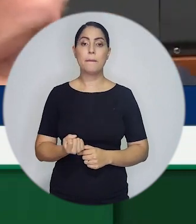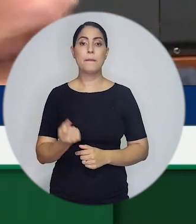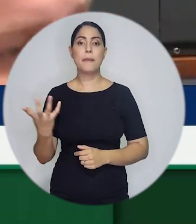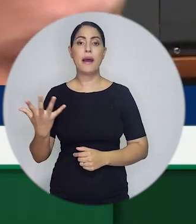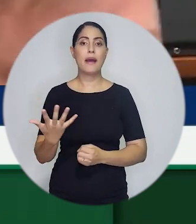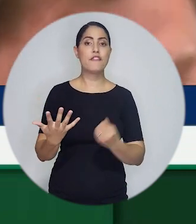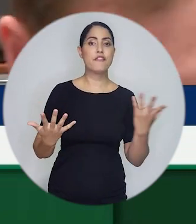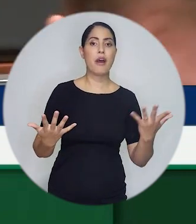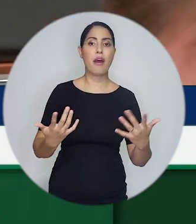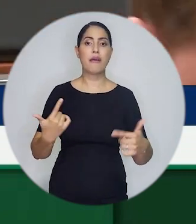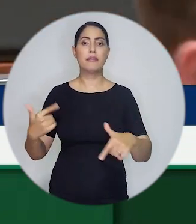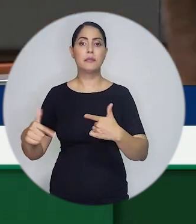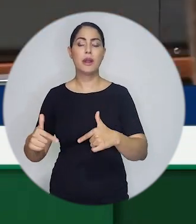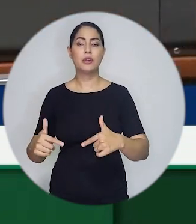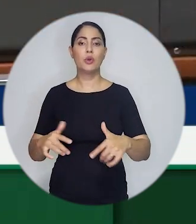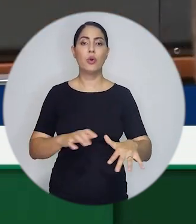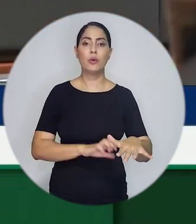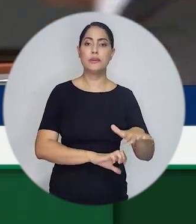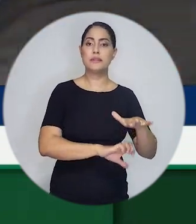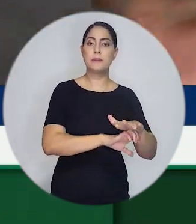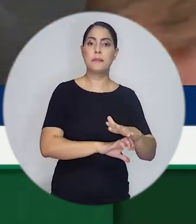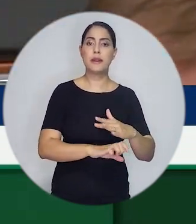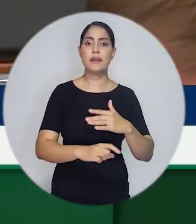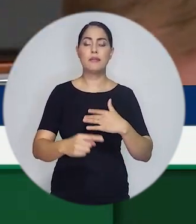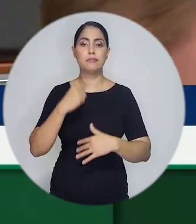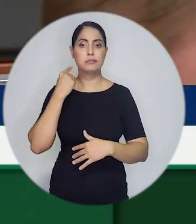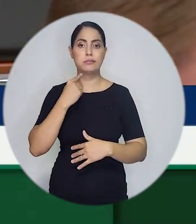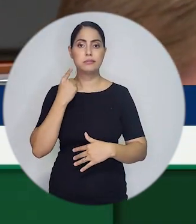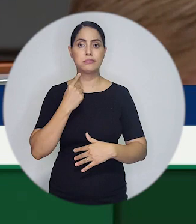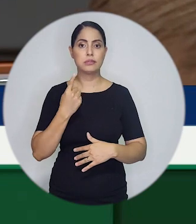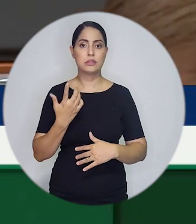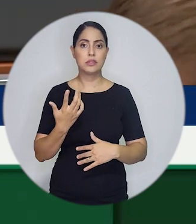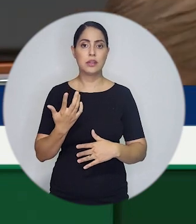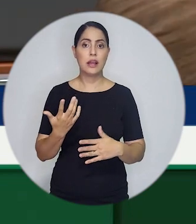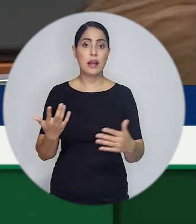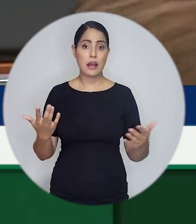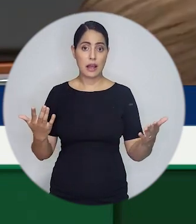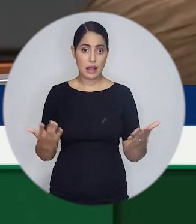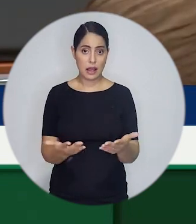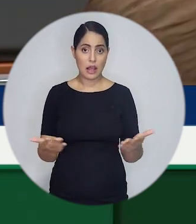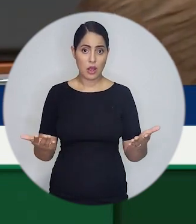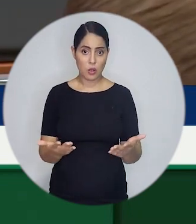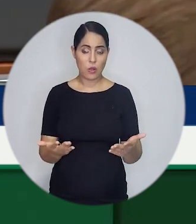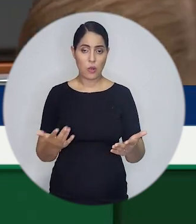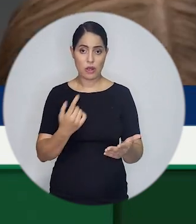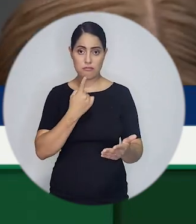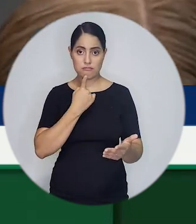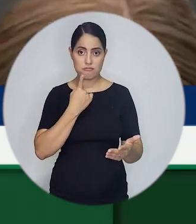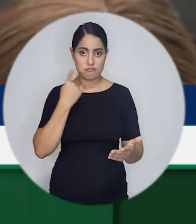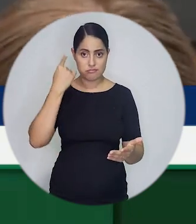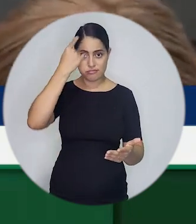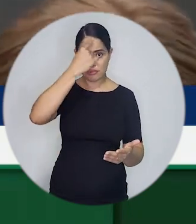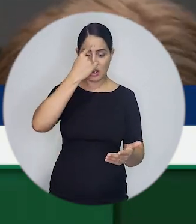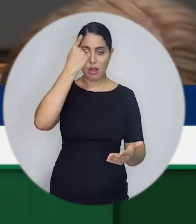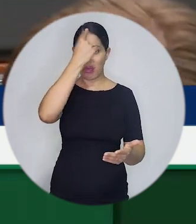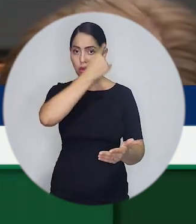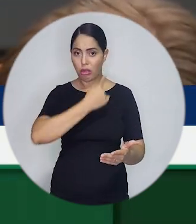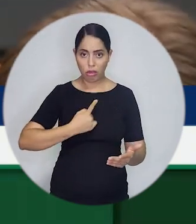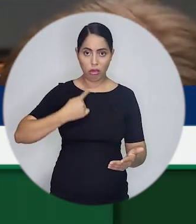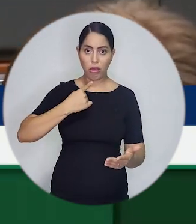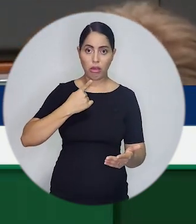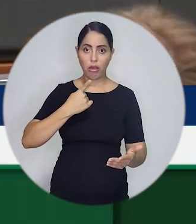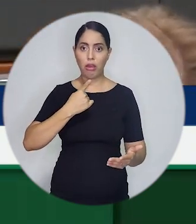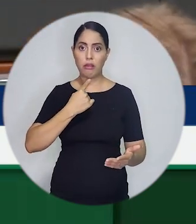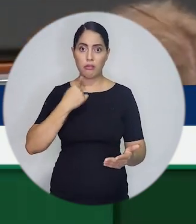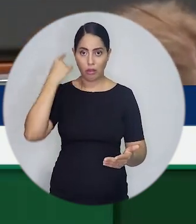inúmeras partes, trabalhadores, empreendedores, advogados, precisam ficar mais de meia hora, às vezes